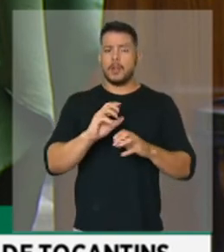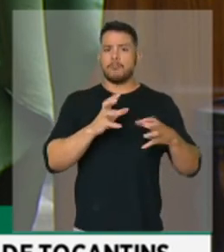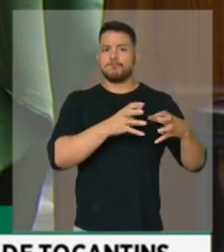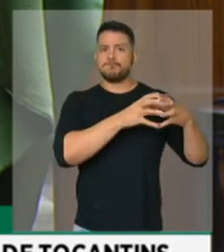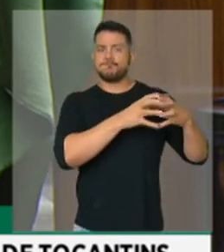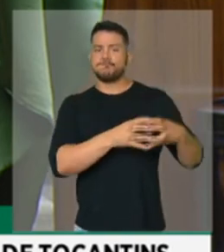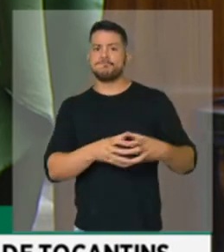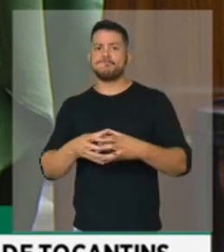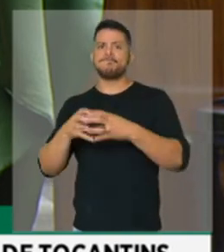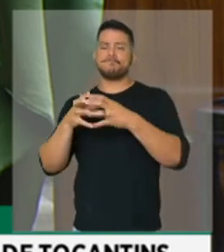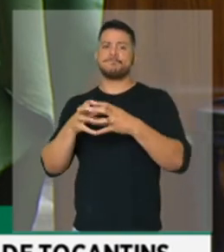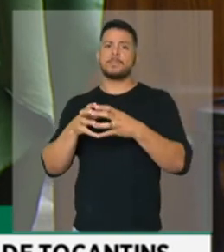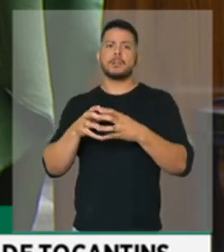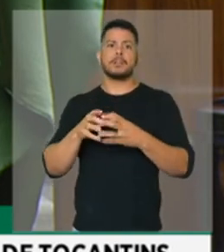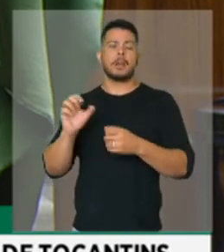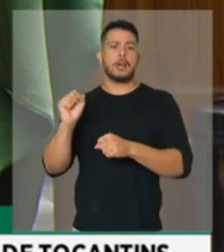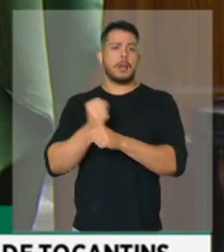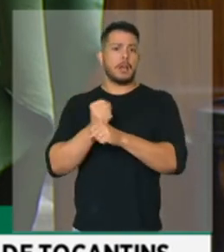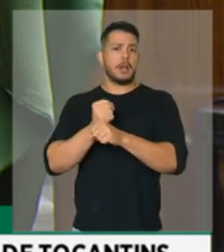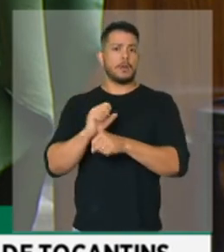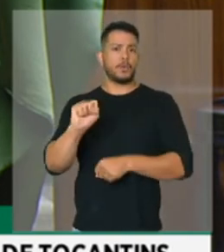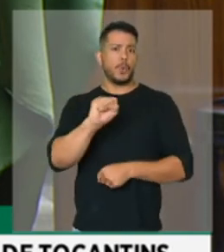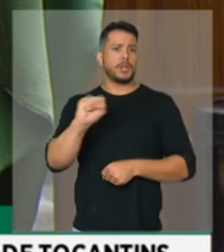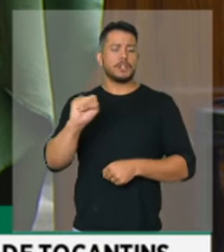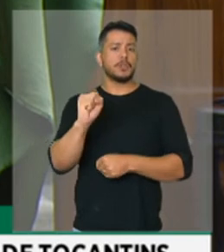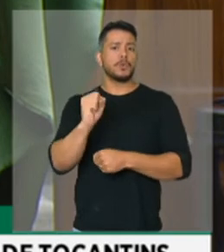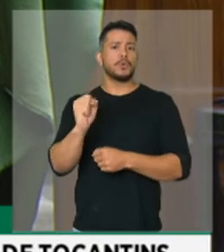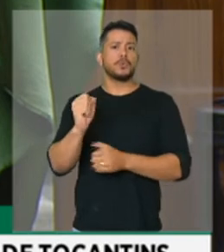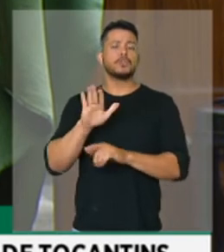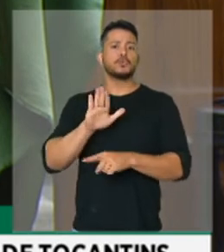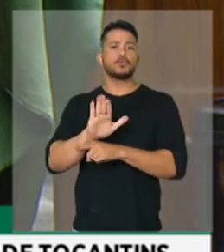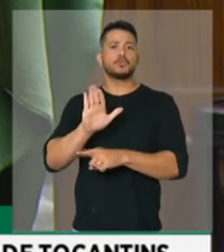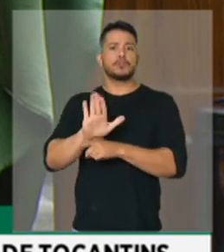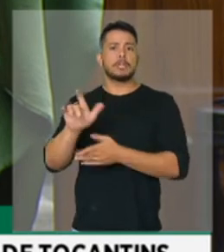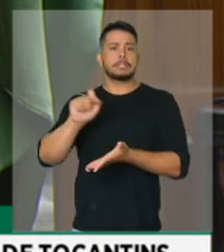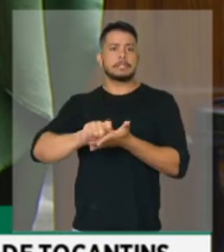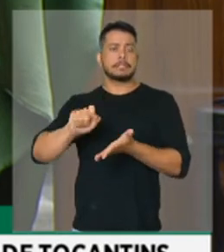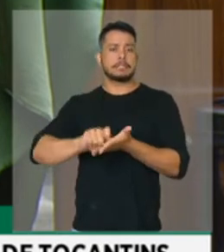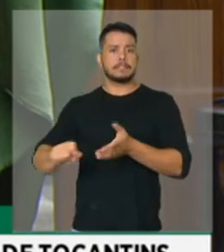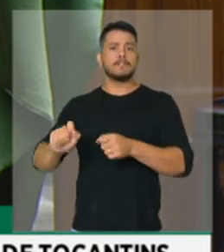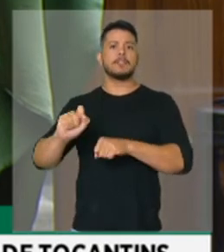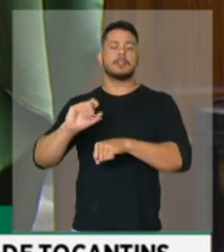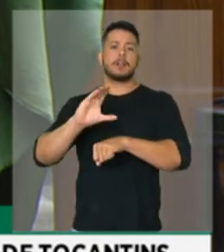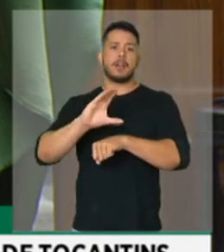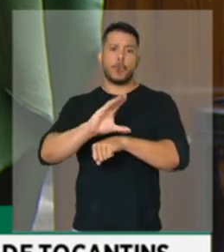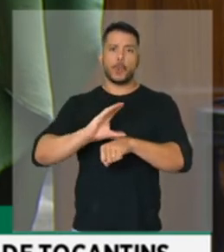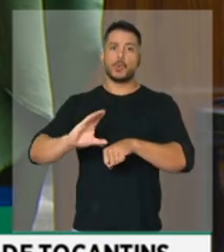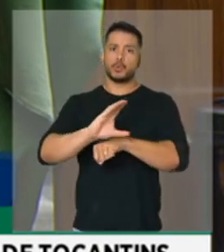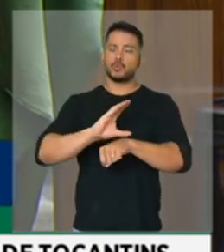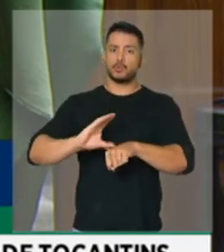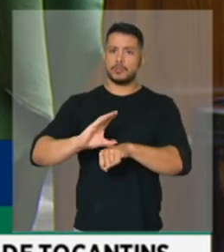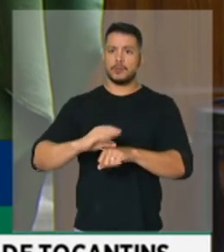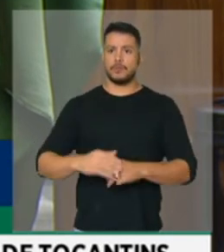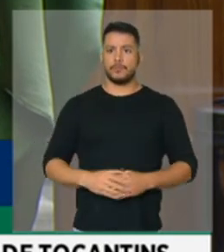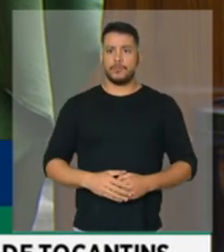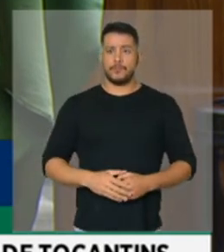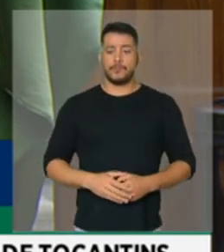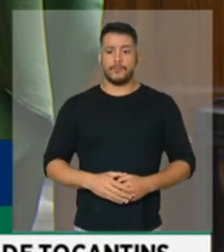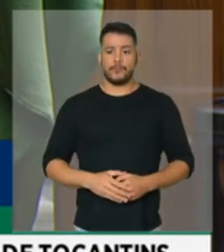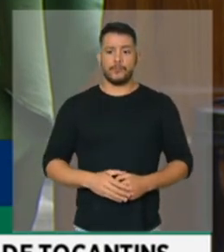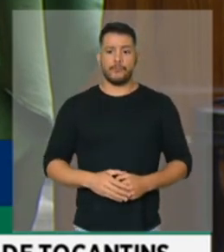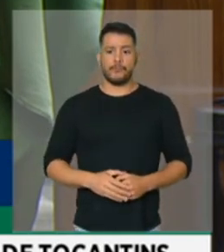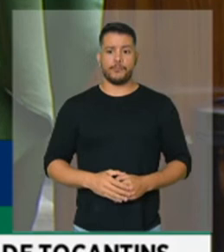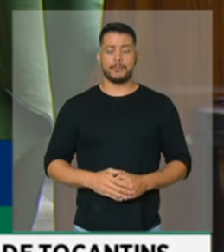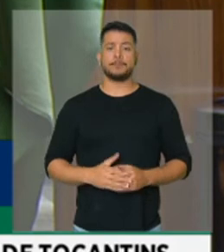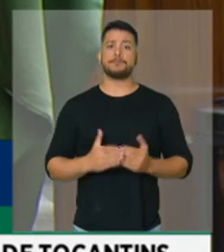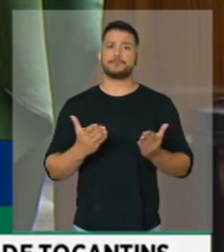Nós, tocantinenses, viemos aqui a Brasília para dizer que queríamos ter voz e que queríamos ter vez. E hoje,